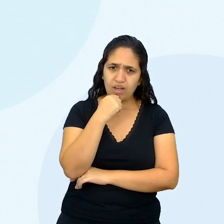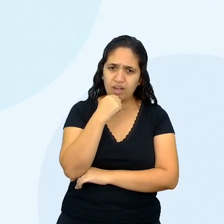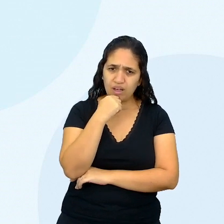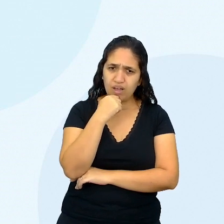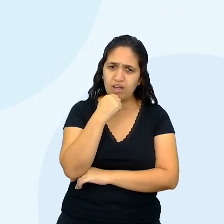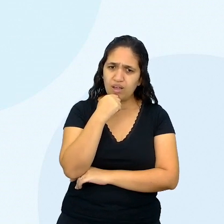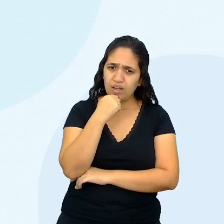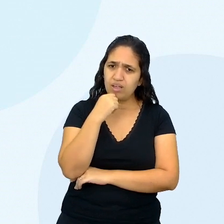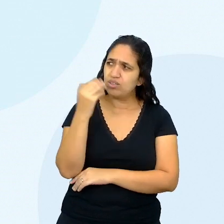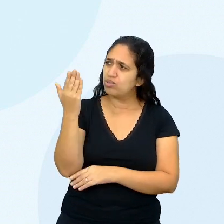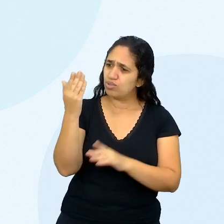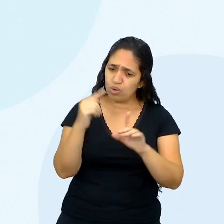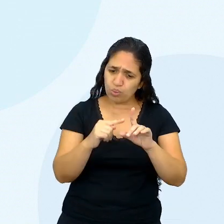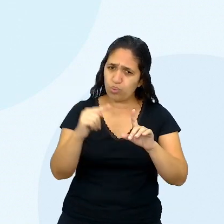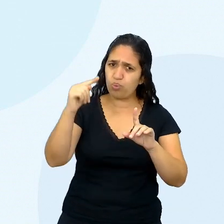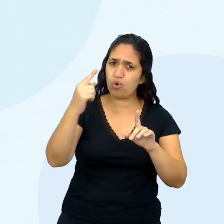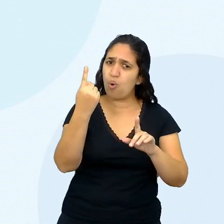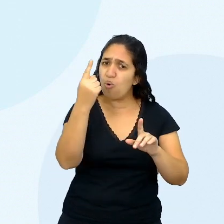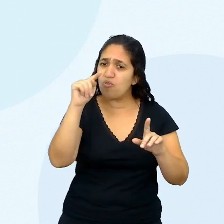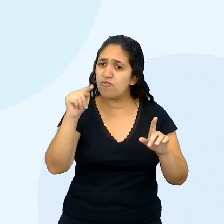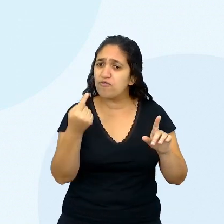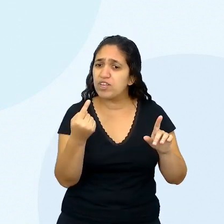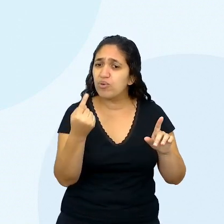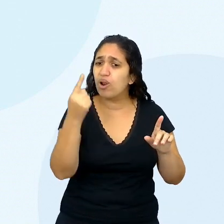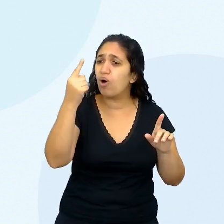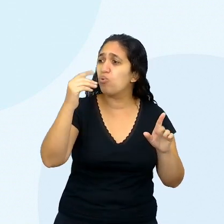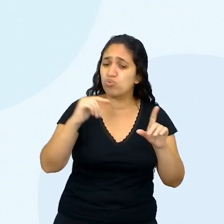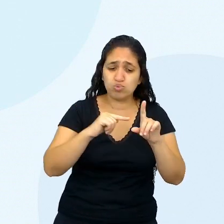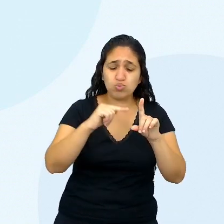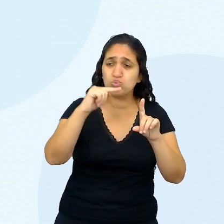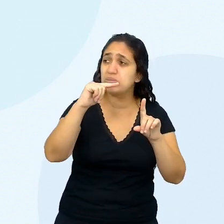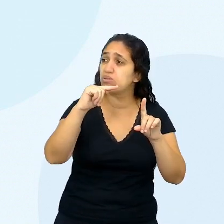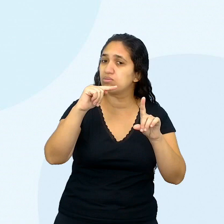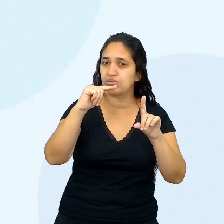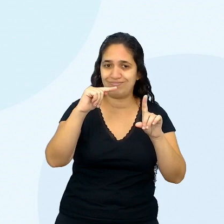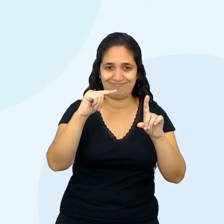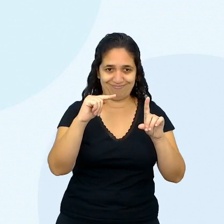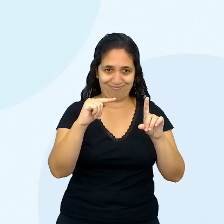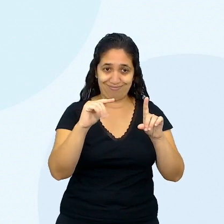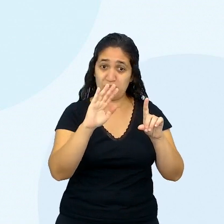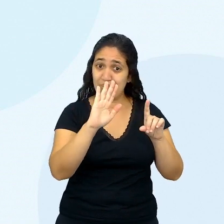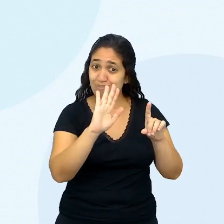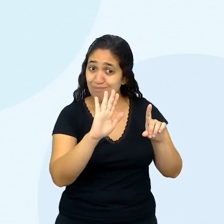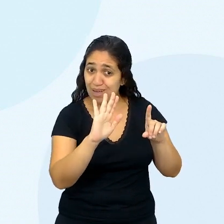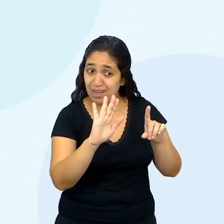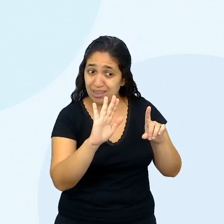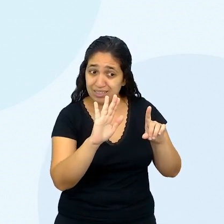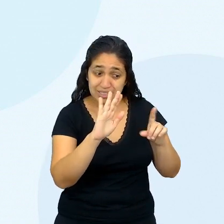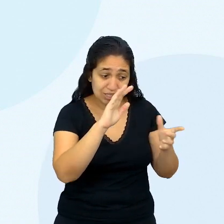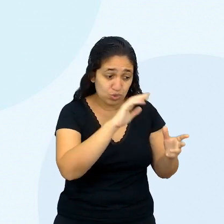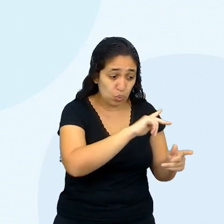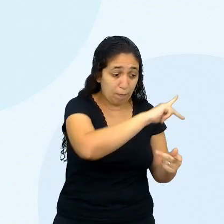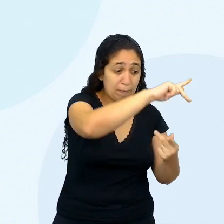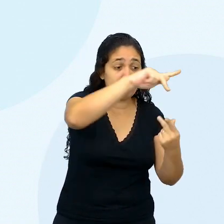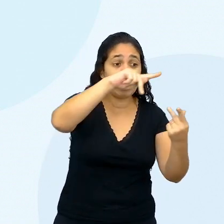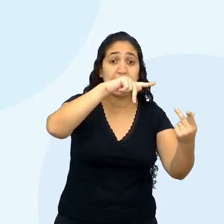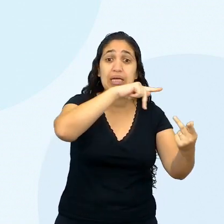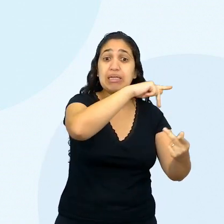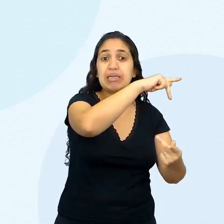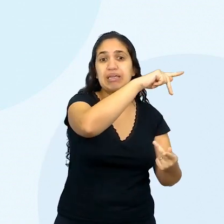né? Só subiu 1,1 grau Celsius, mas olha, 1,1 grau Celsius do ponto de vista planetário